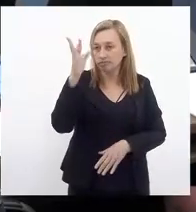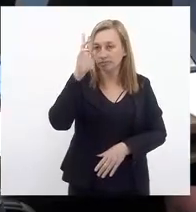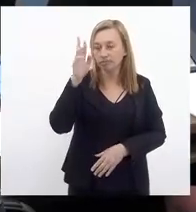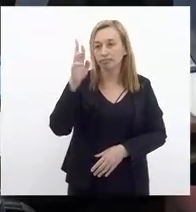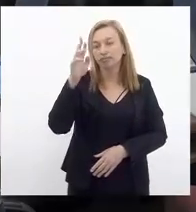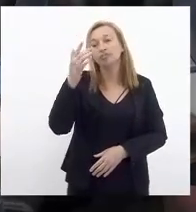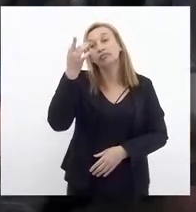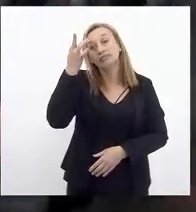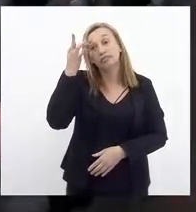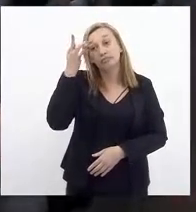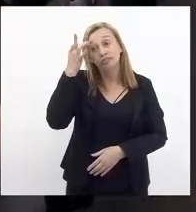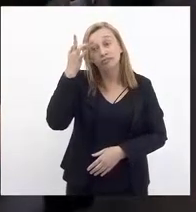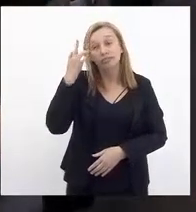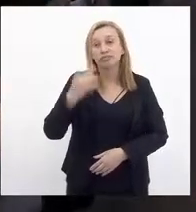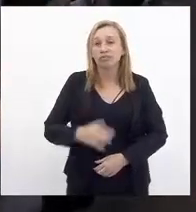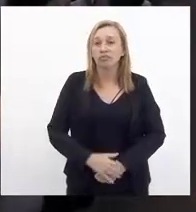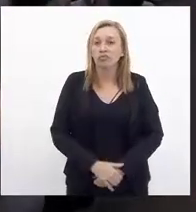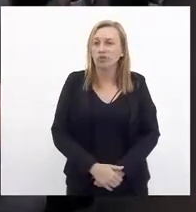obrigado